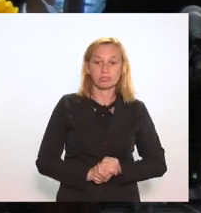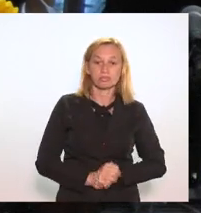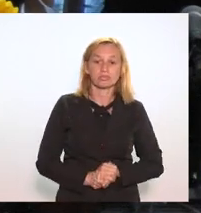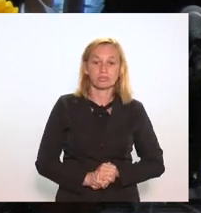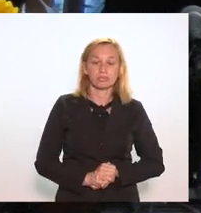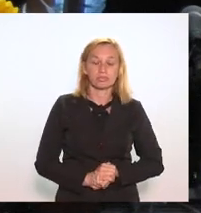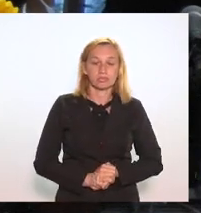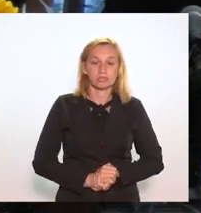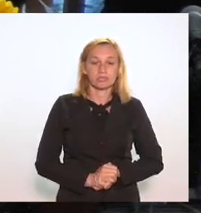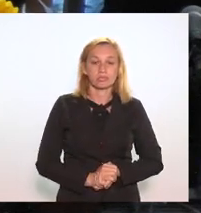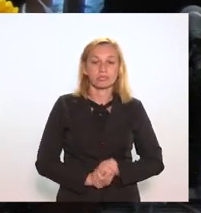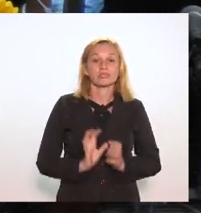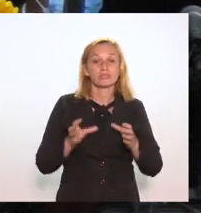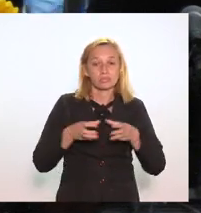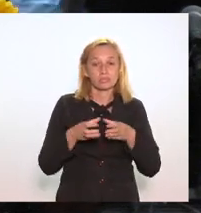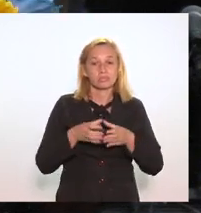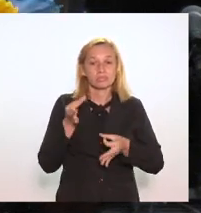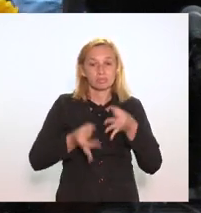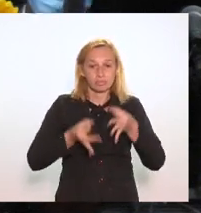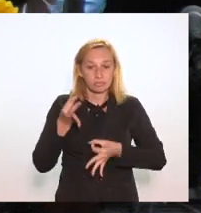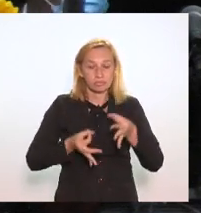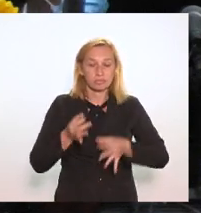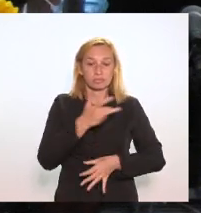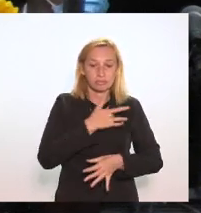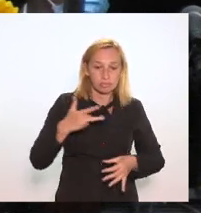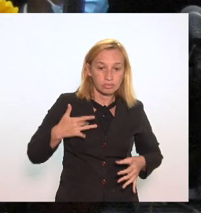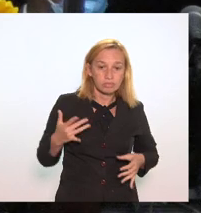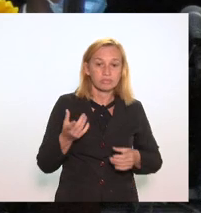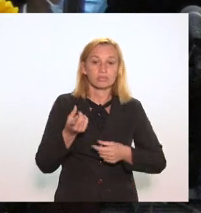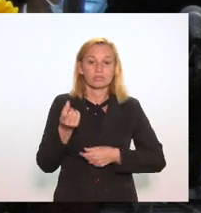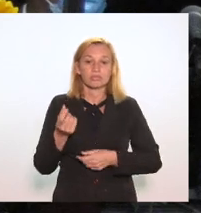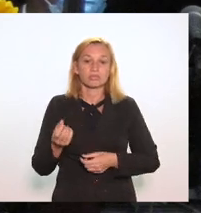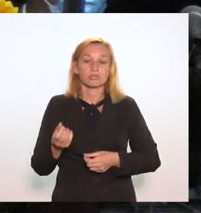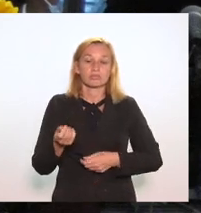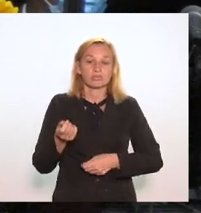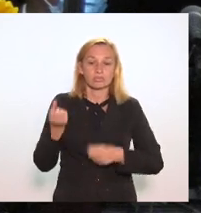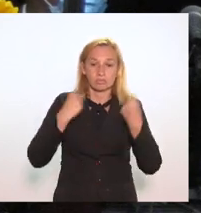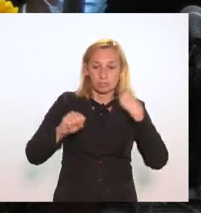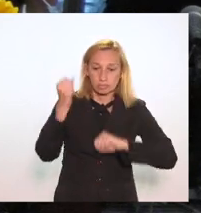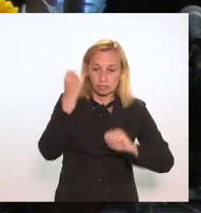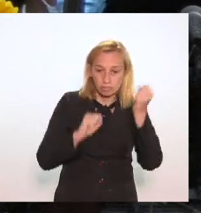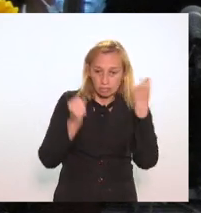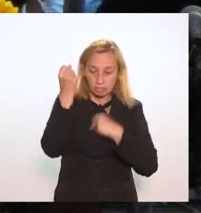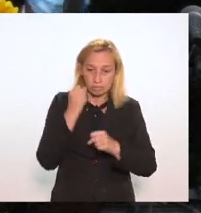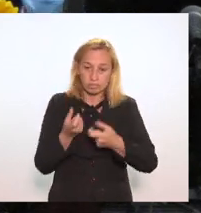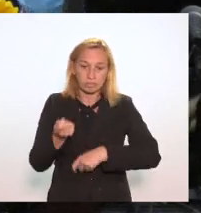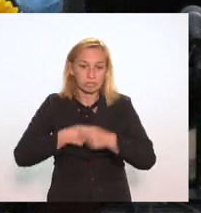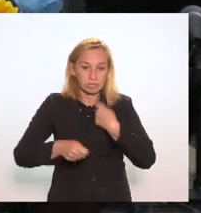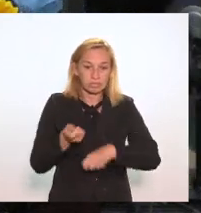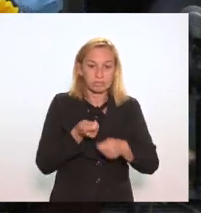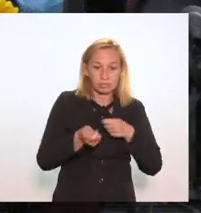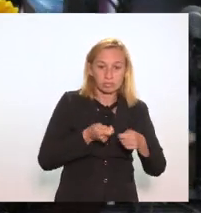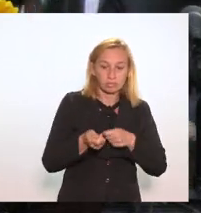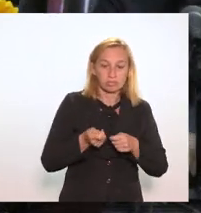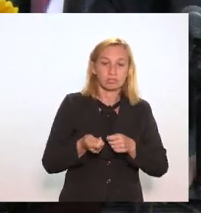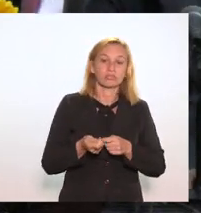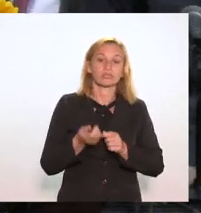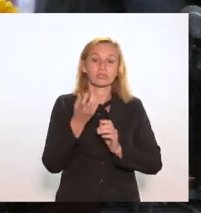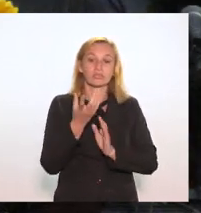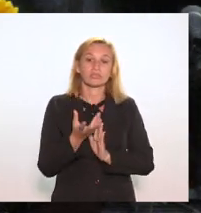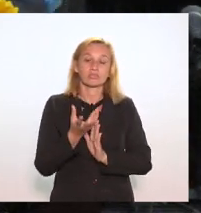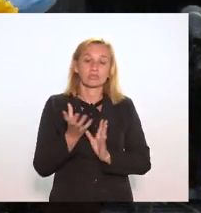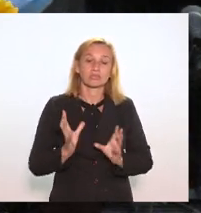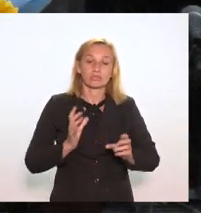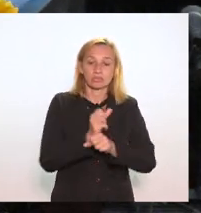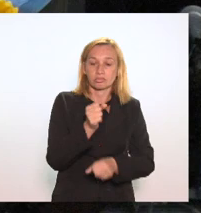perdendo de pareceres das comissões de condição Justiça de saúde economia e do Comércio de assuntos municipais envolvimento Regional de tributação controle da arrecadação